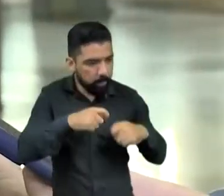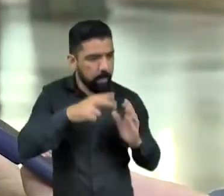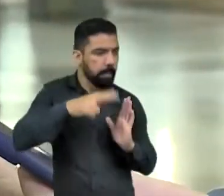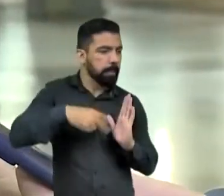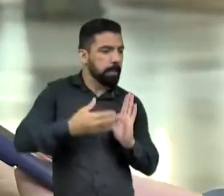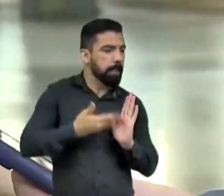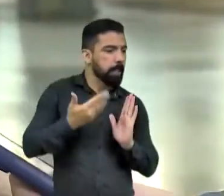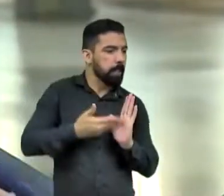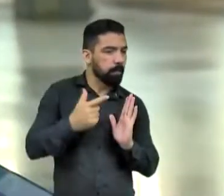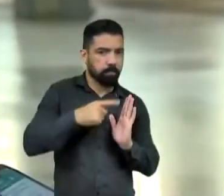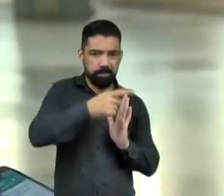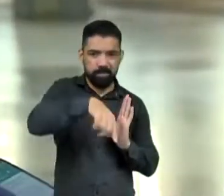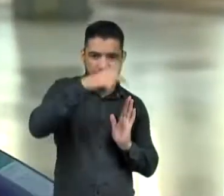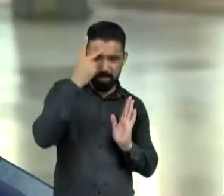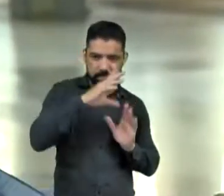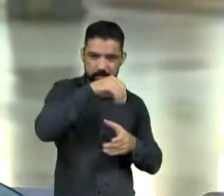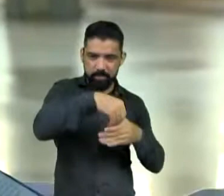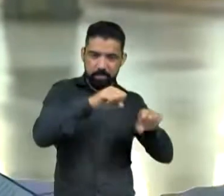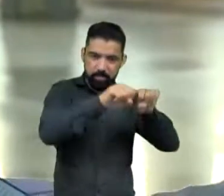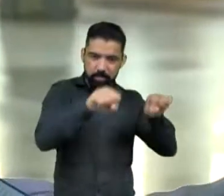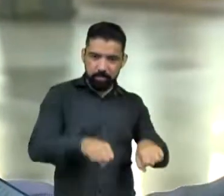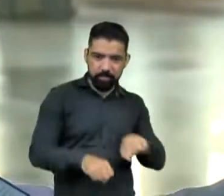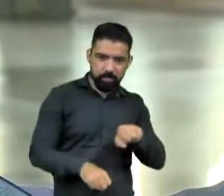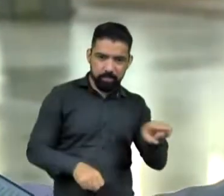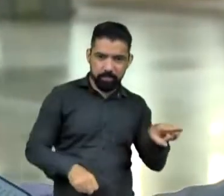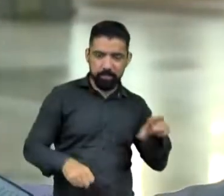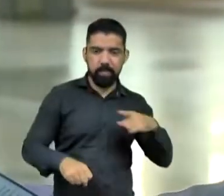essas pessoas do sistema. E aí